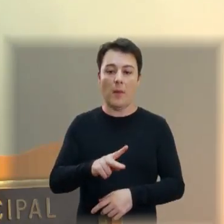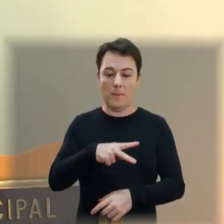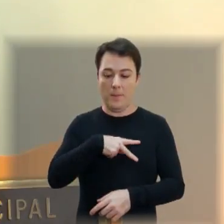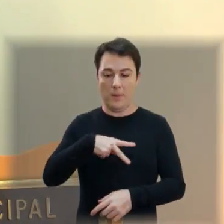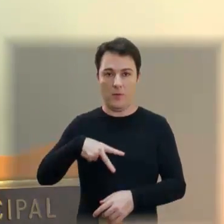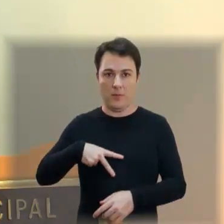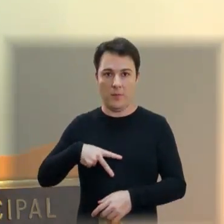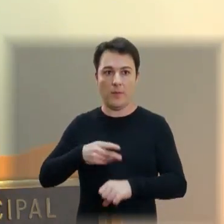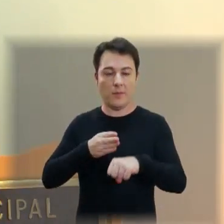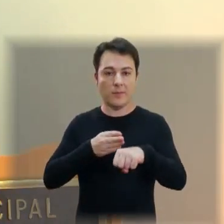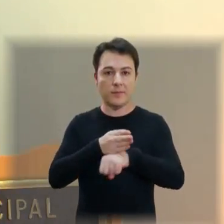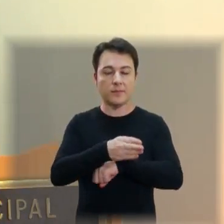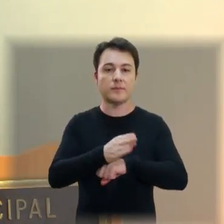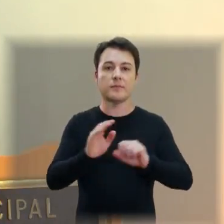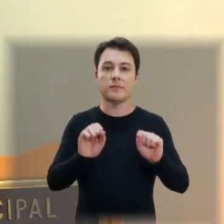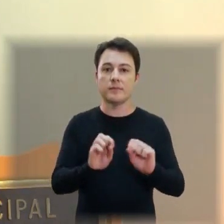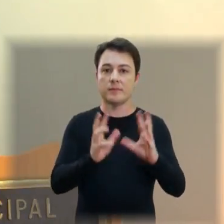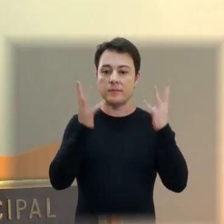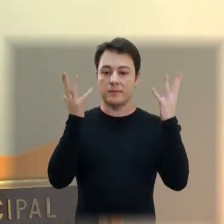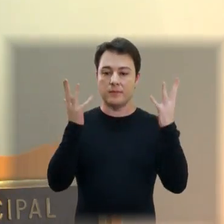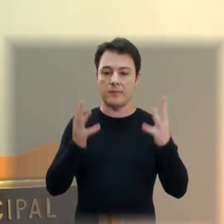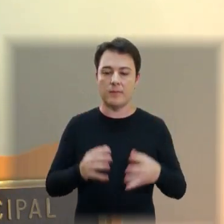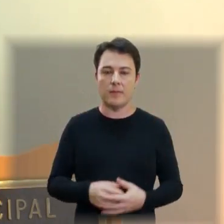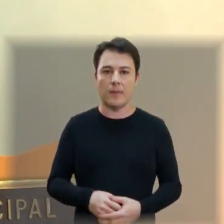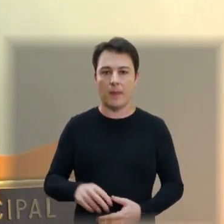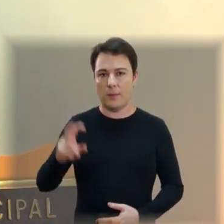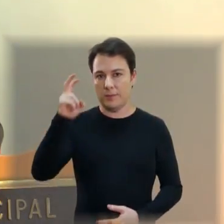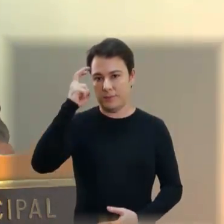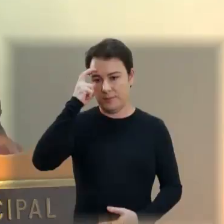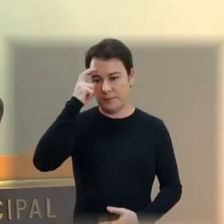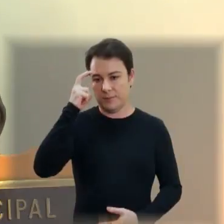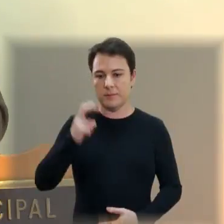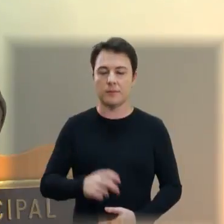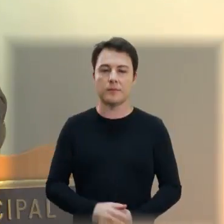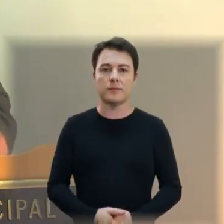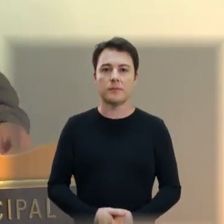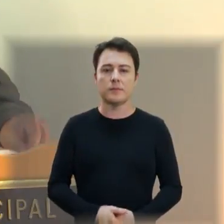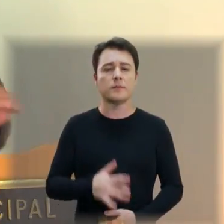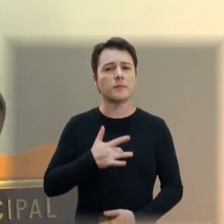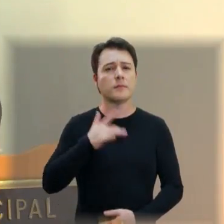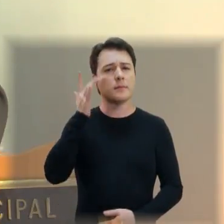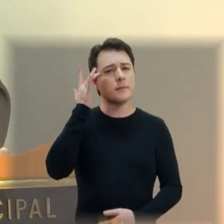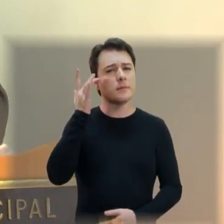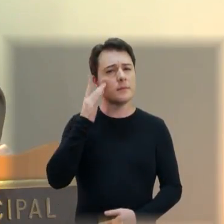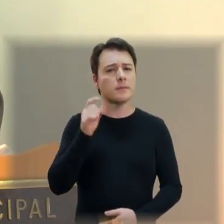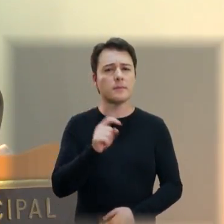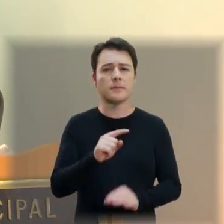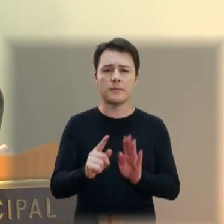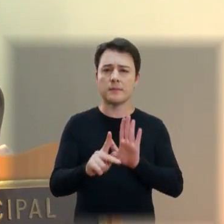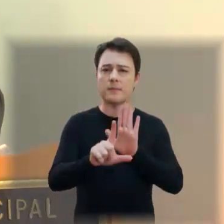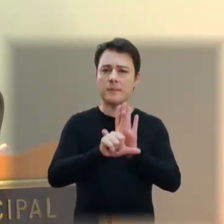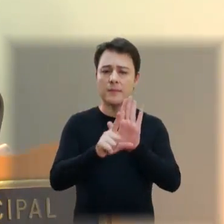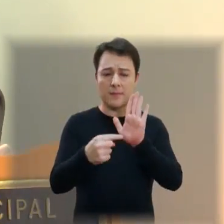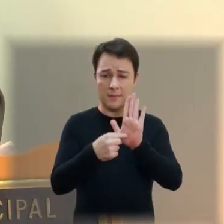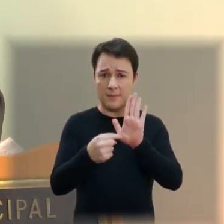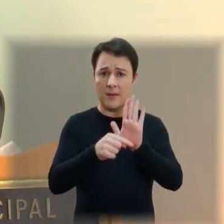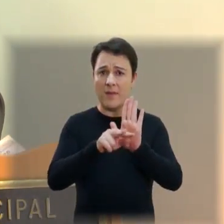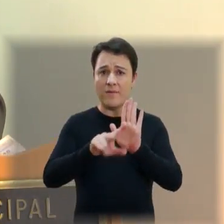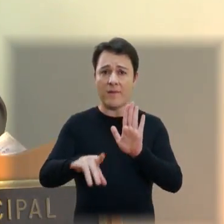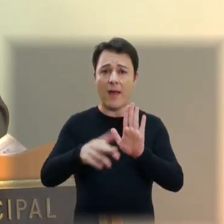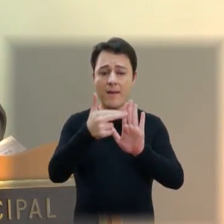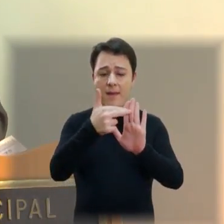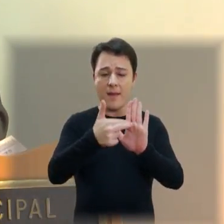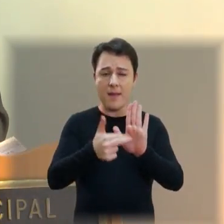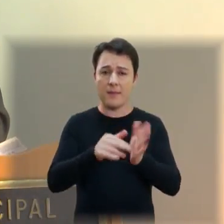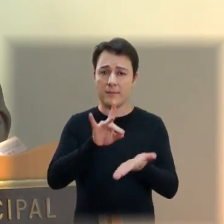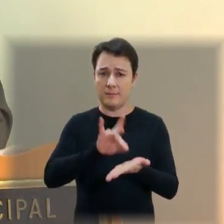eventos artísticos e culturais. Eu acho que essa lei ela vem regulamentar várias coisas que realmente precisava.